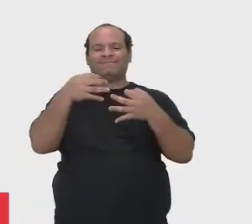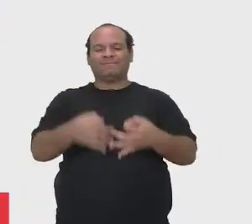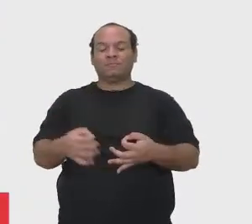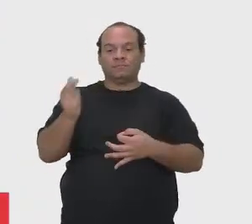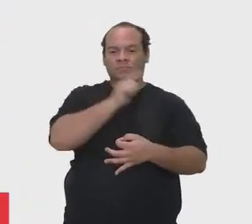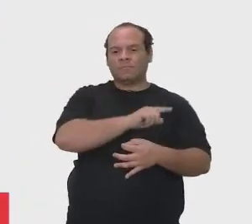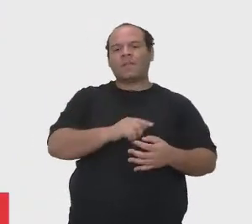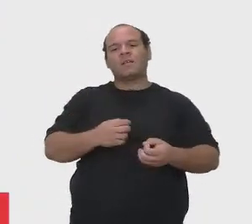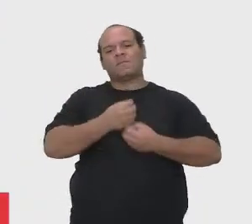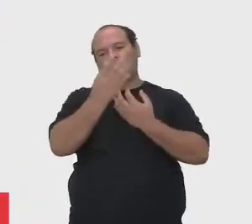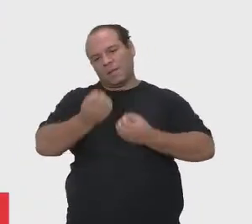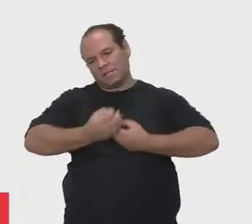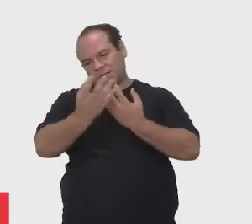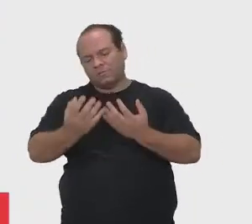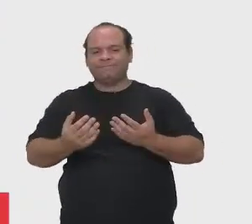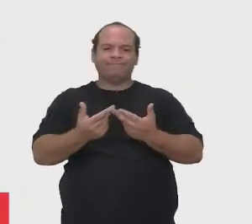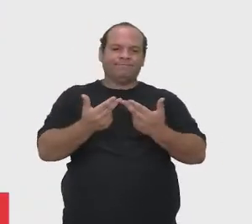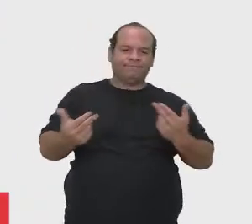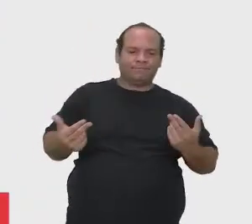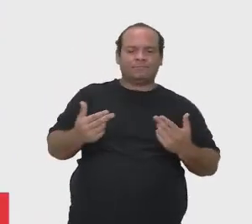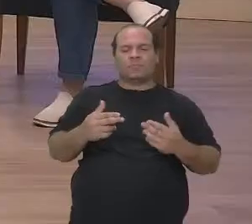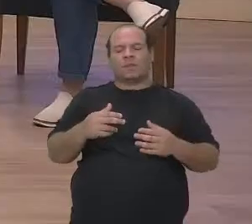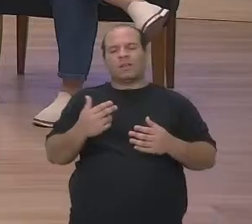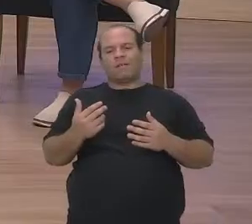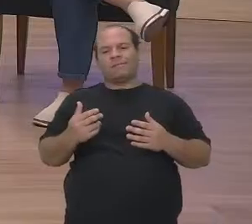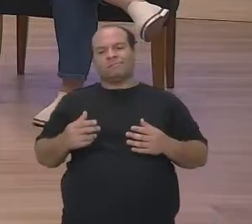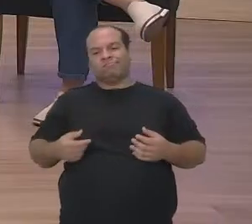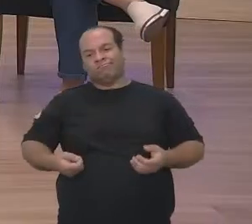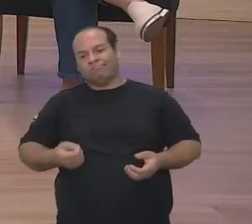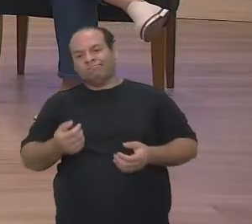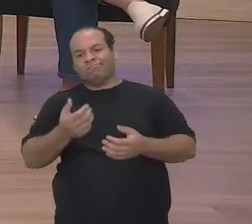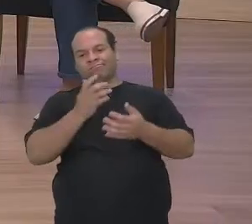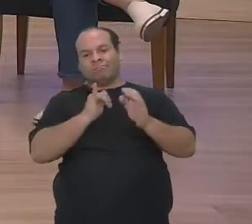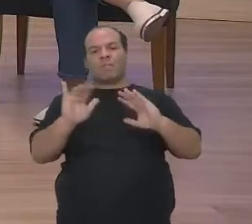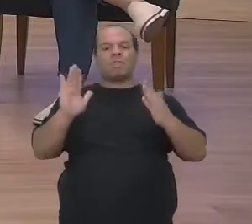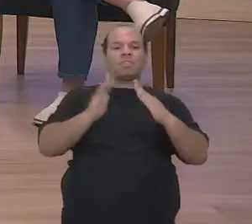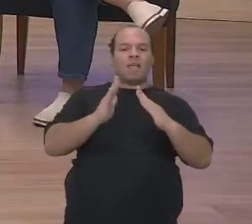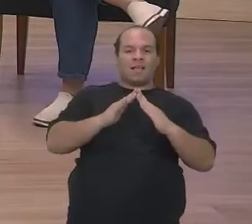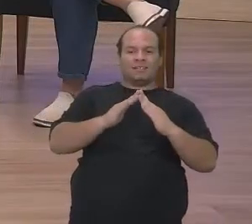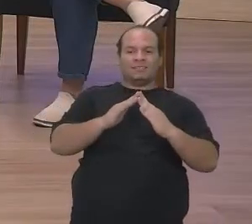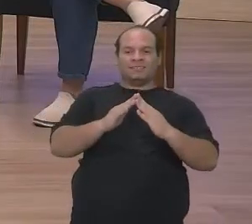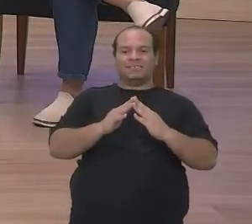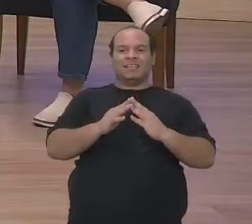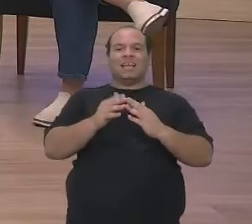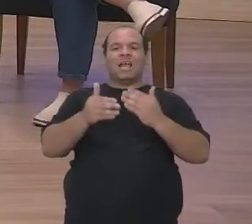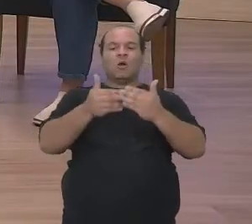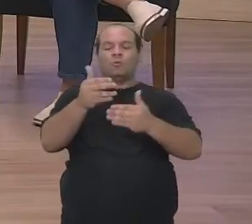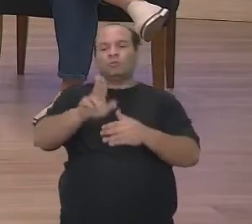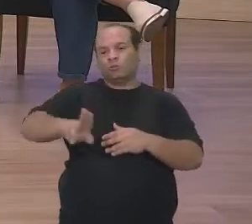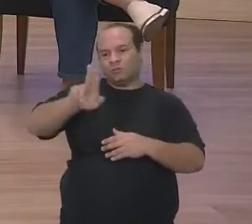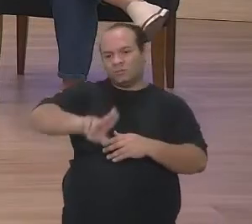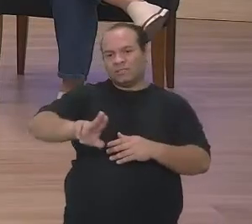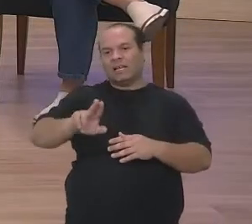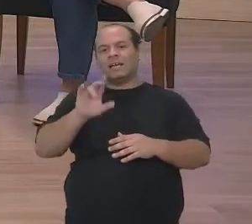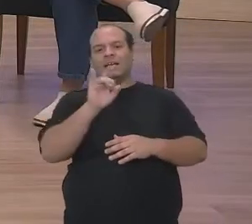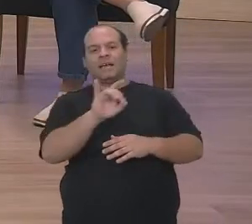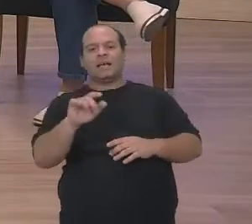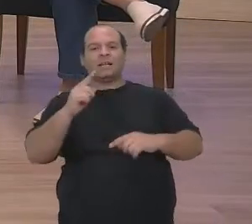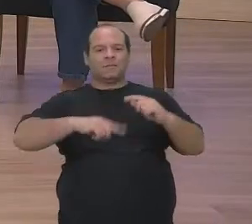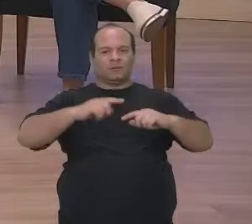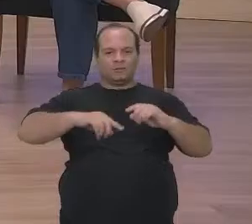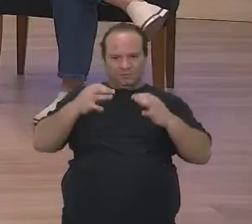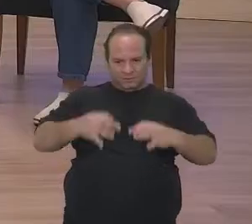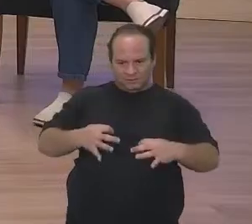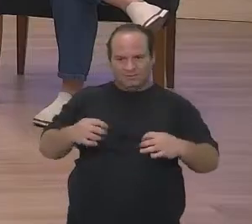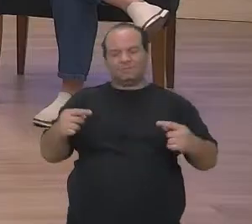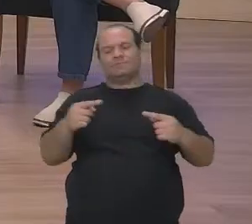dá informações quanto ao gasto energético que você vai ter na sua casa ao utilizar aquele produto. É isso.